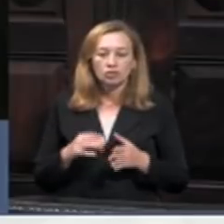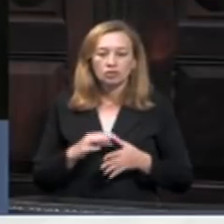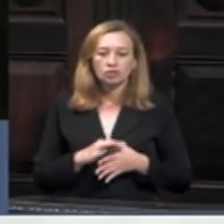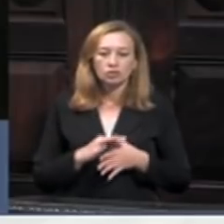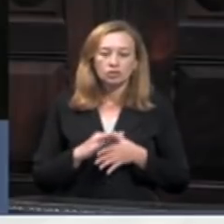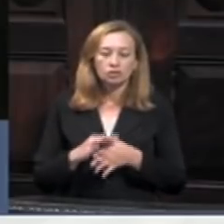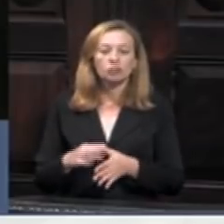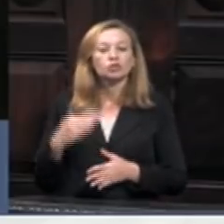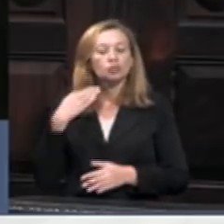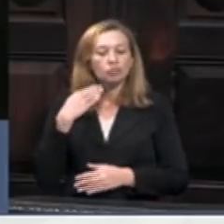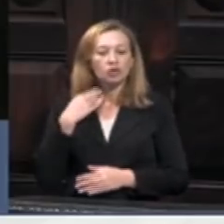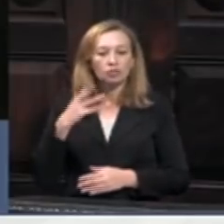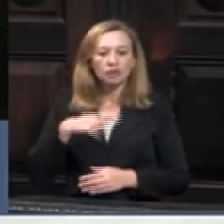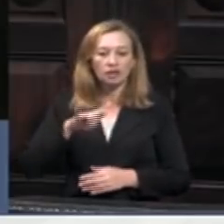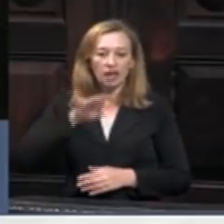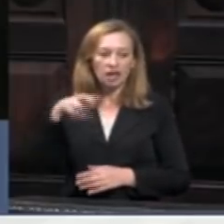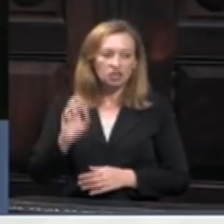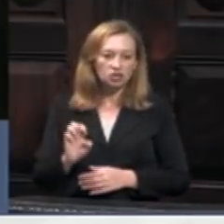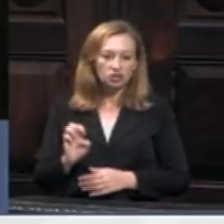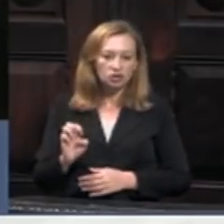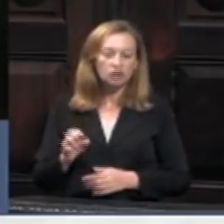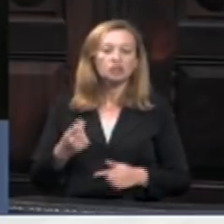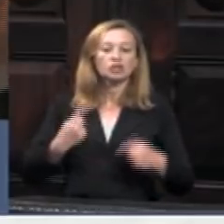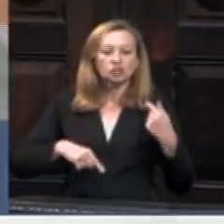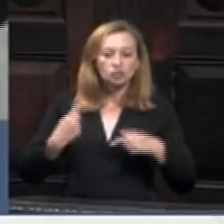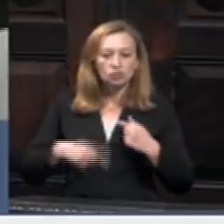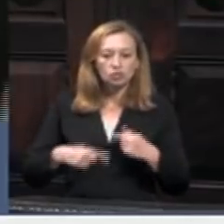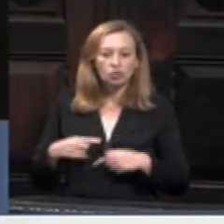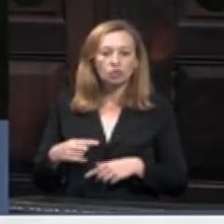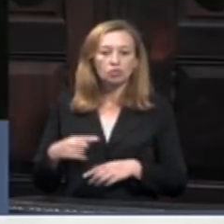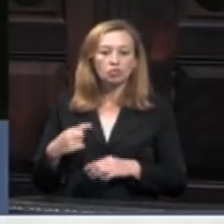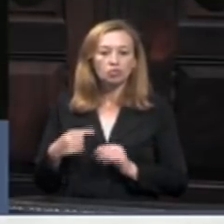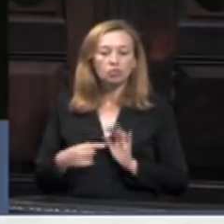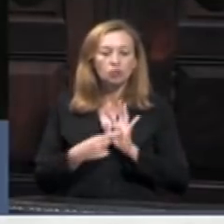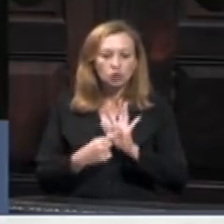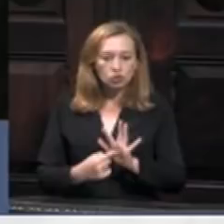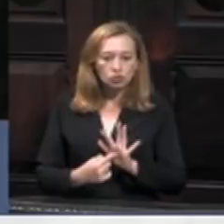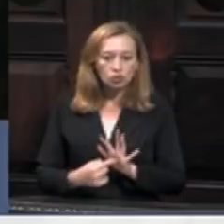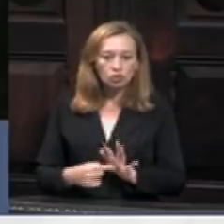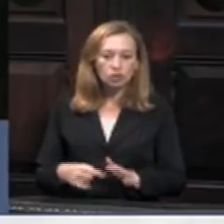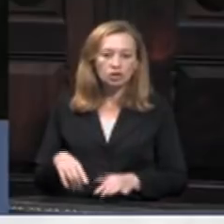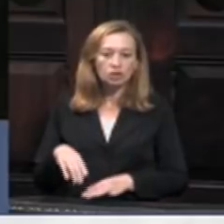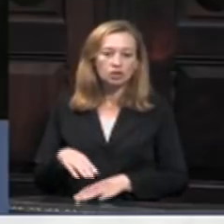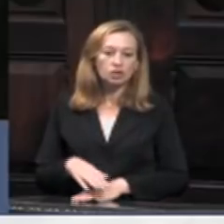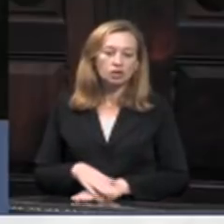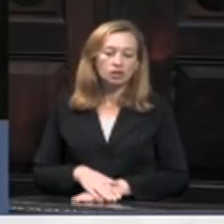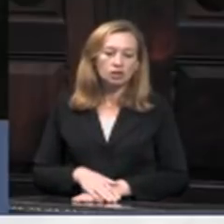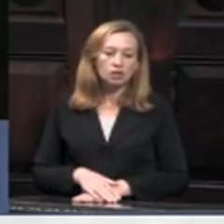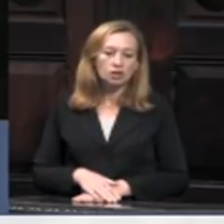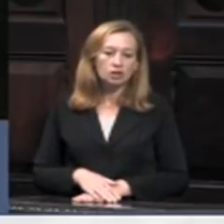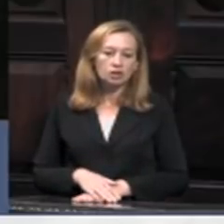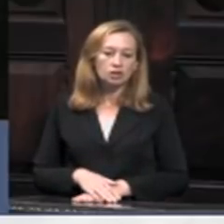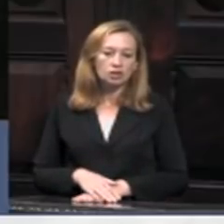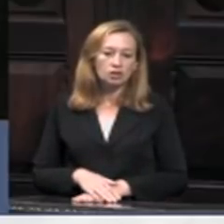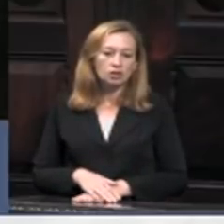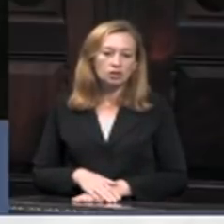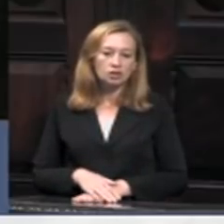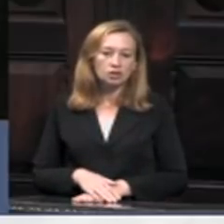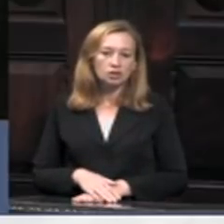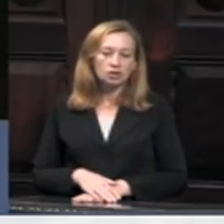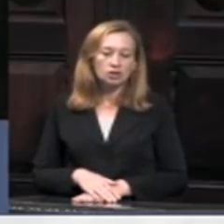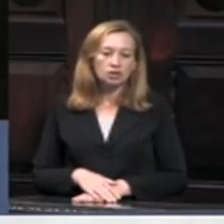Na discussão, ficou evidente que o impacto era muito